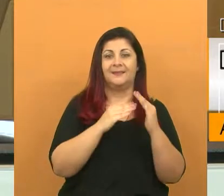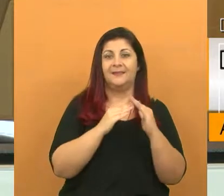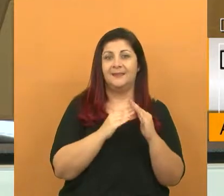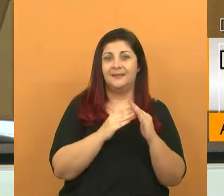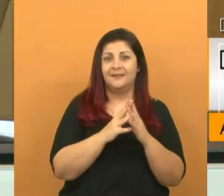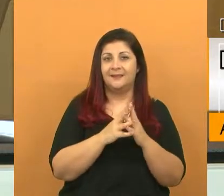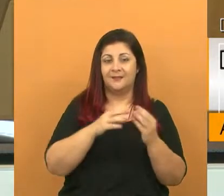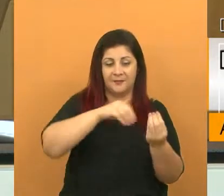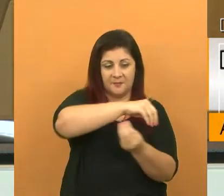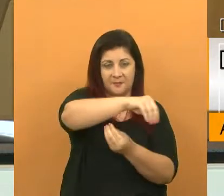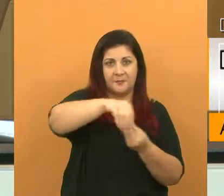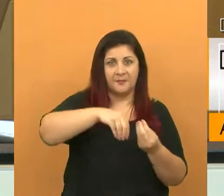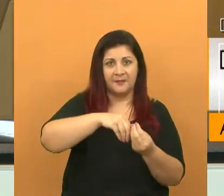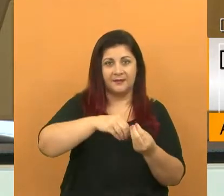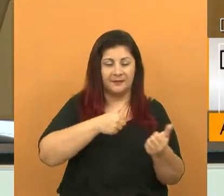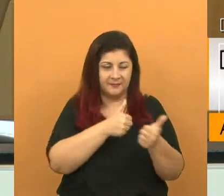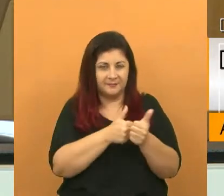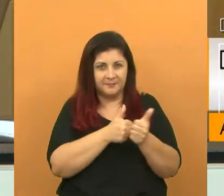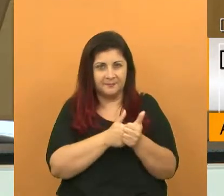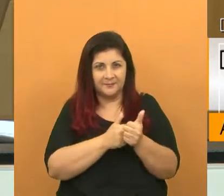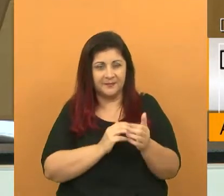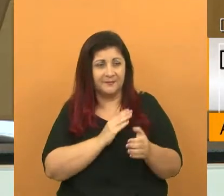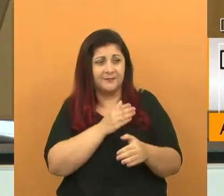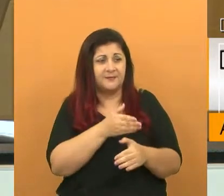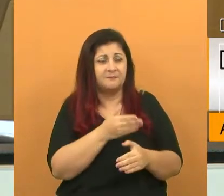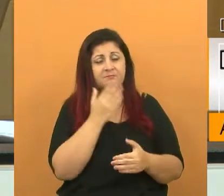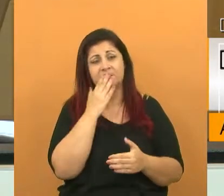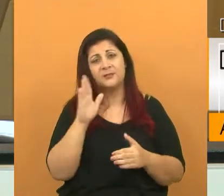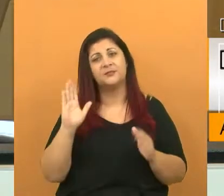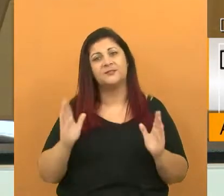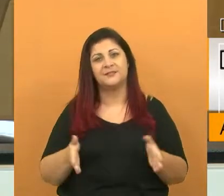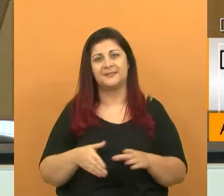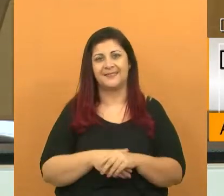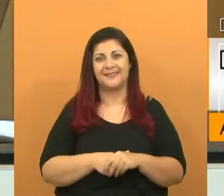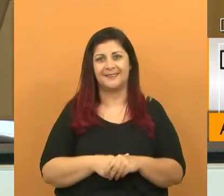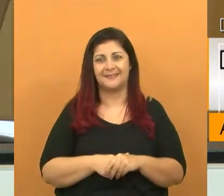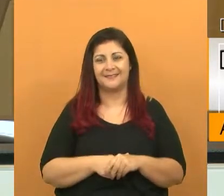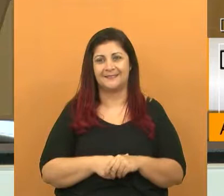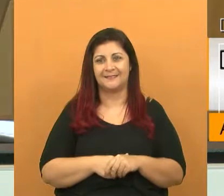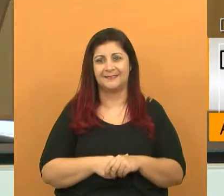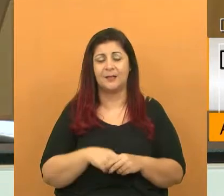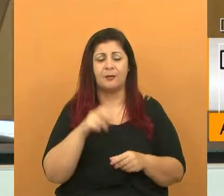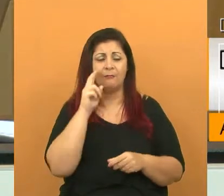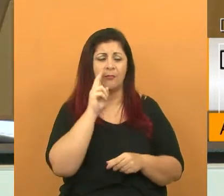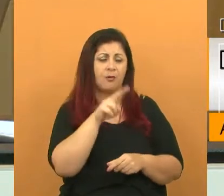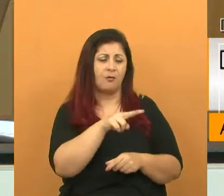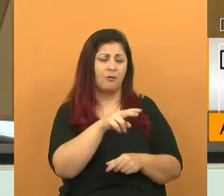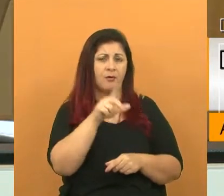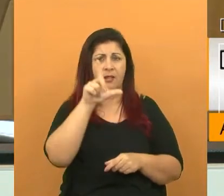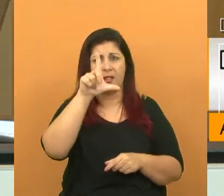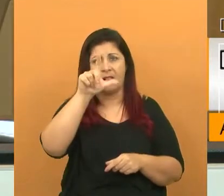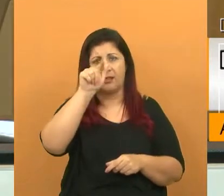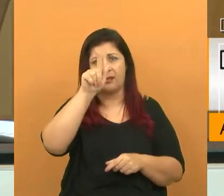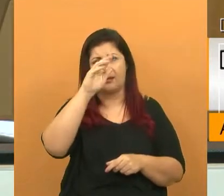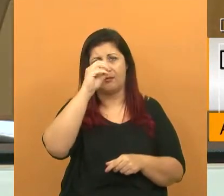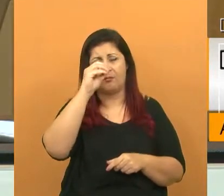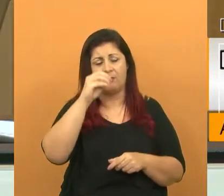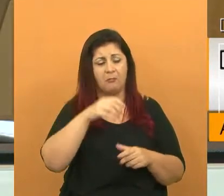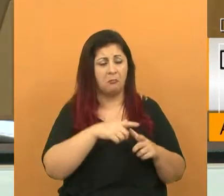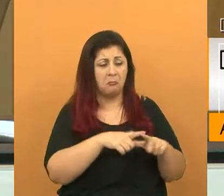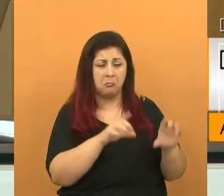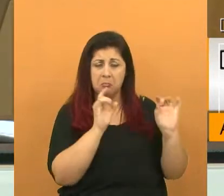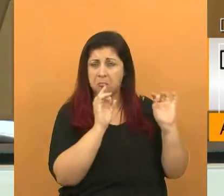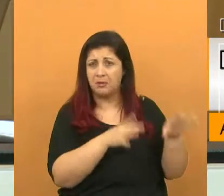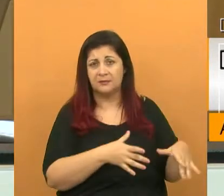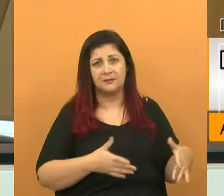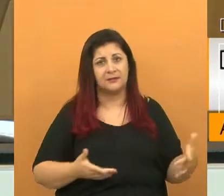em volta vão lá já pedindo inclusive olhem pra essa lagoa na então nossa eu sei que